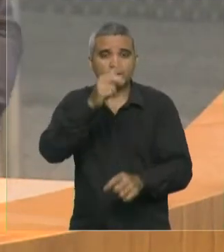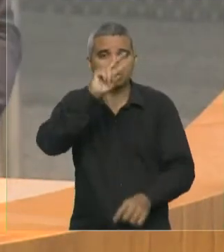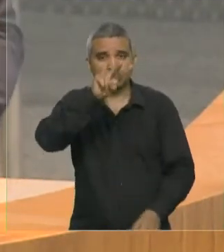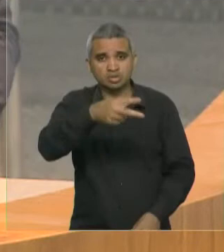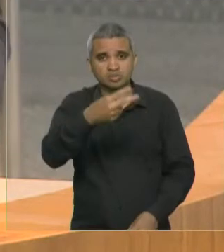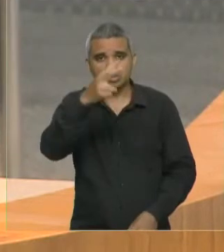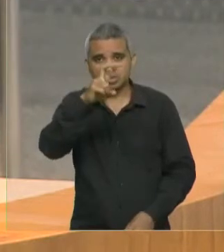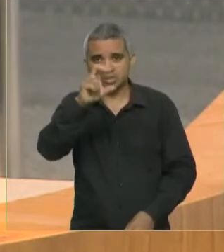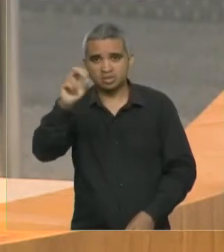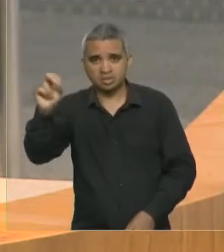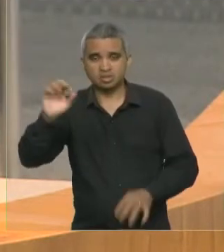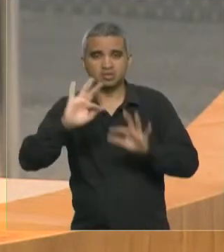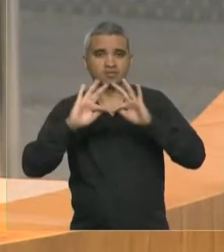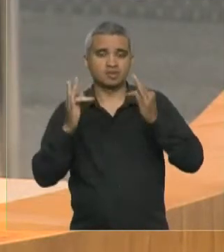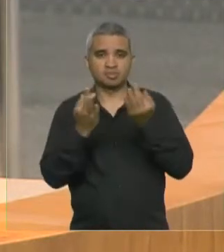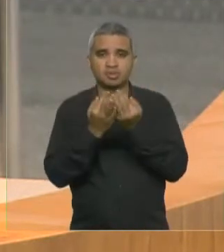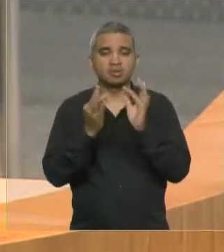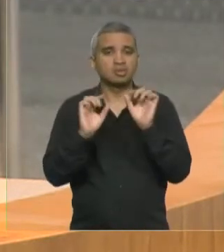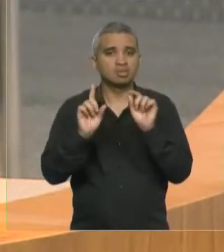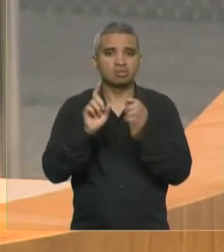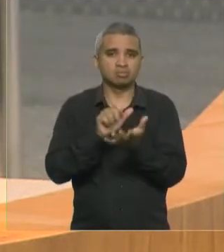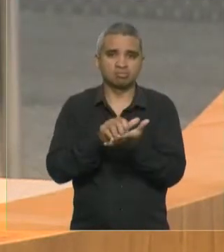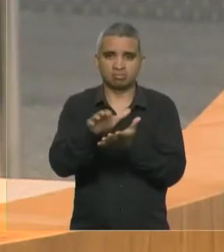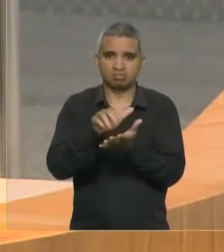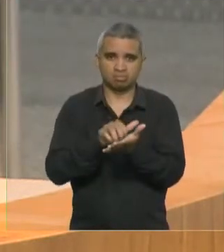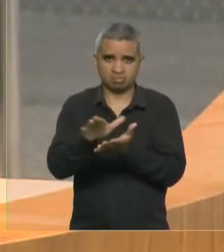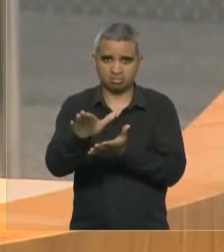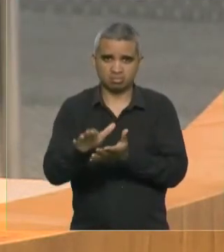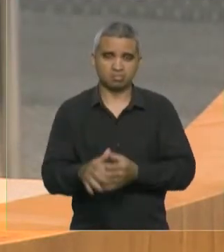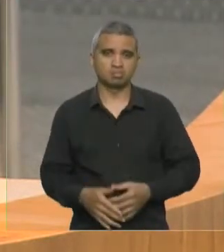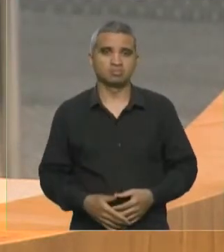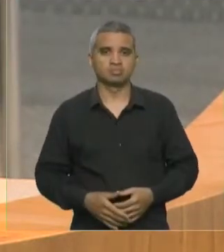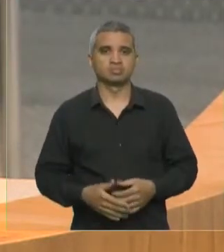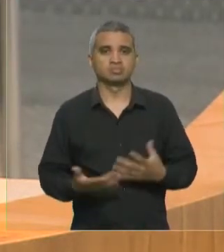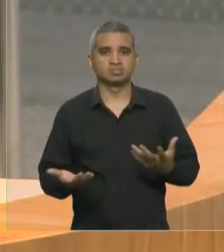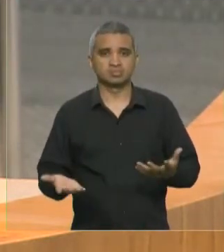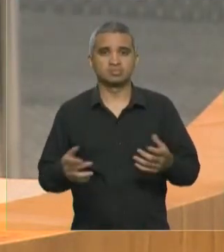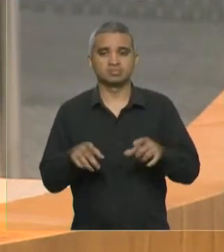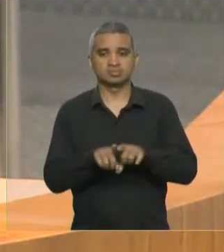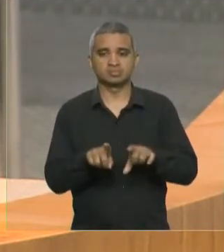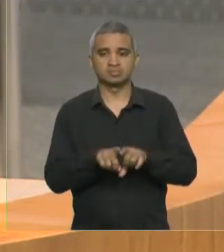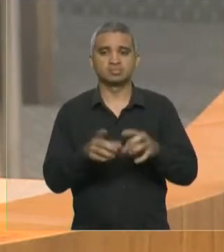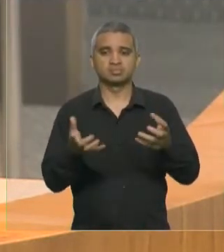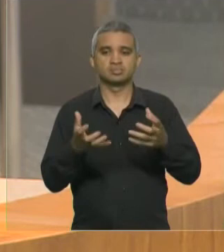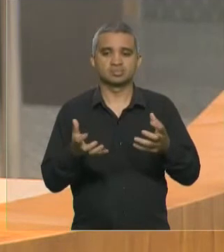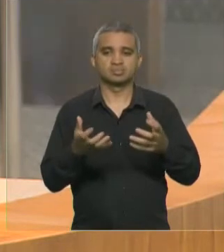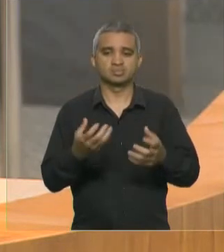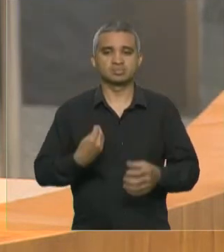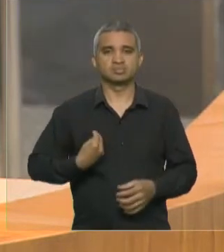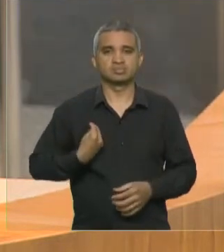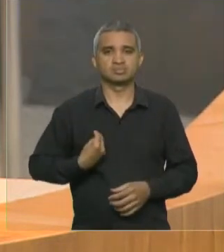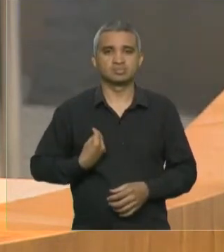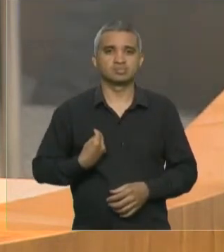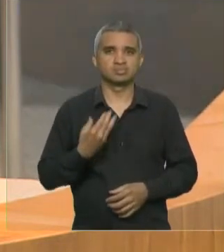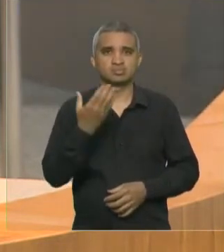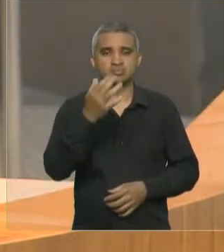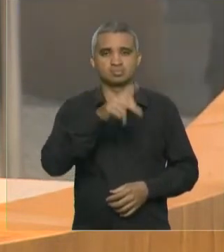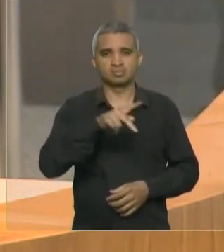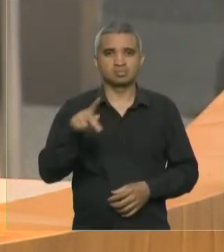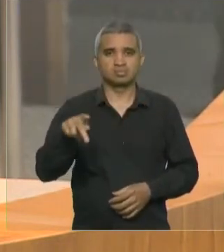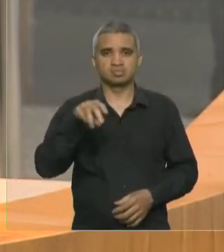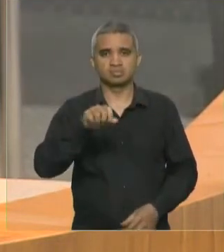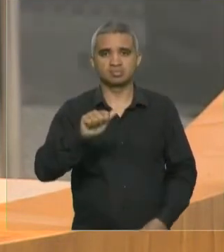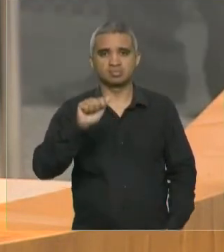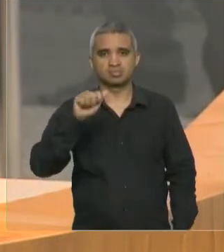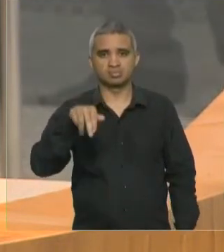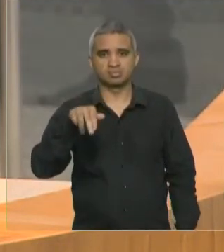sua subsistência. Por fim, senhor presidente, gostaria de fazer o registro aqui da presença da professora Amanda Madureira, que está